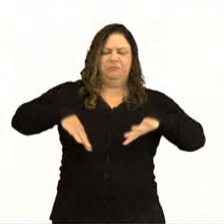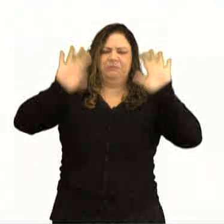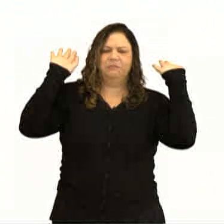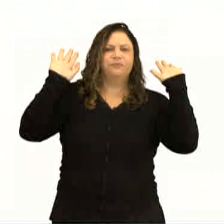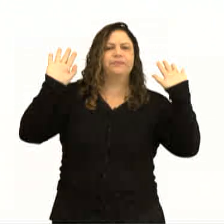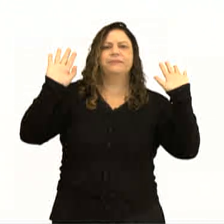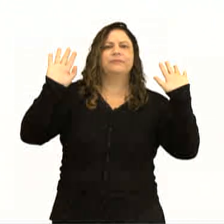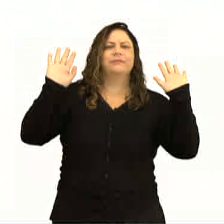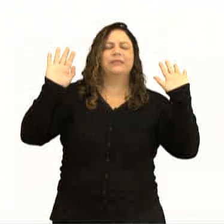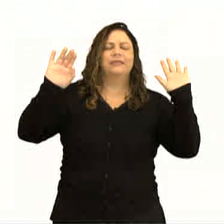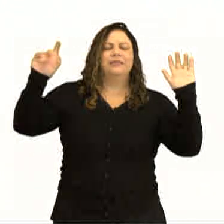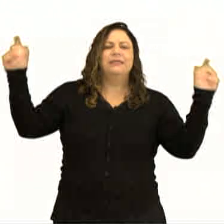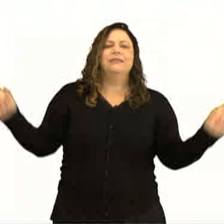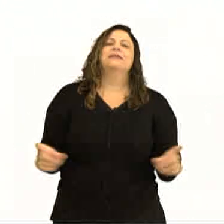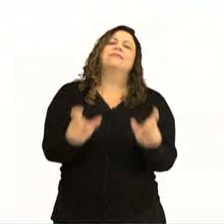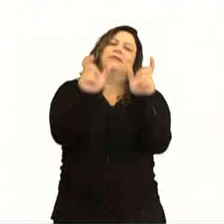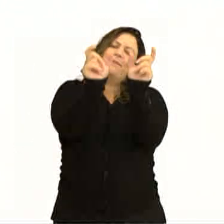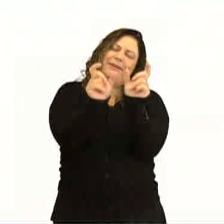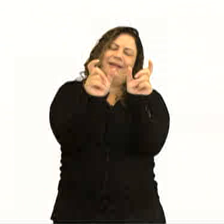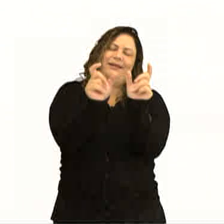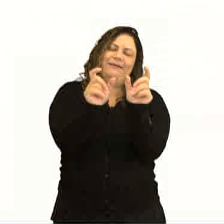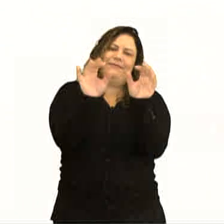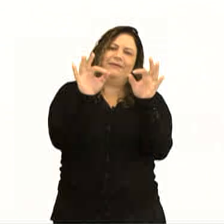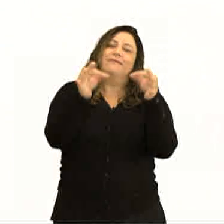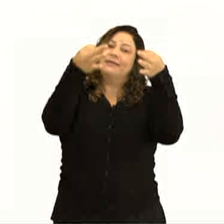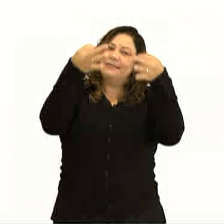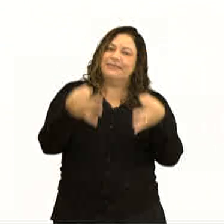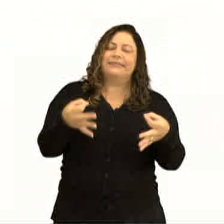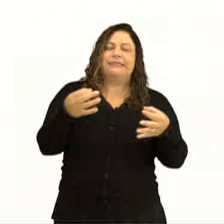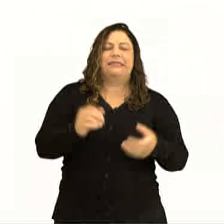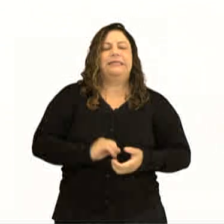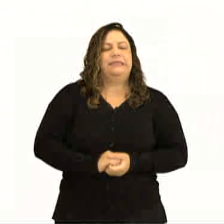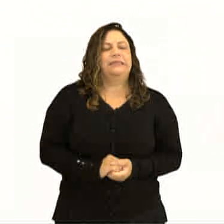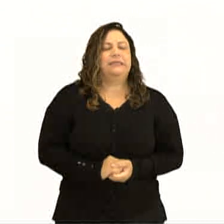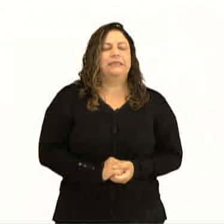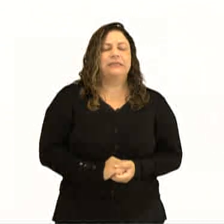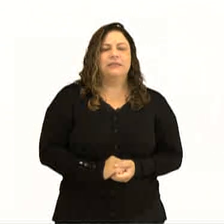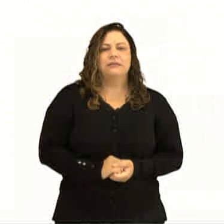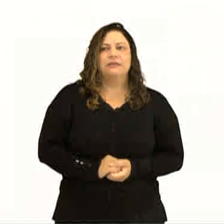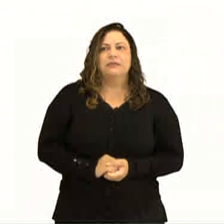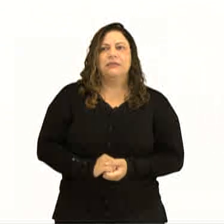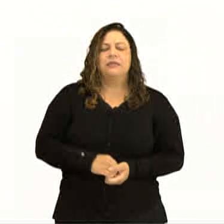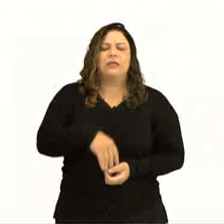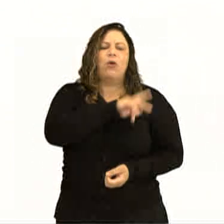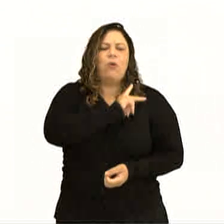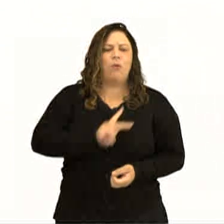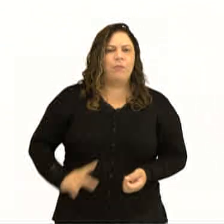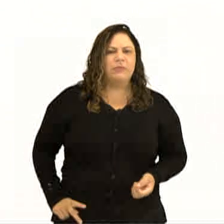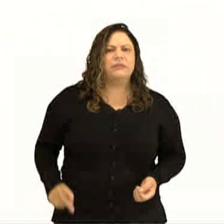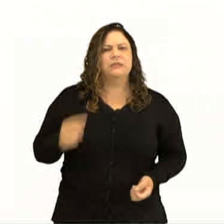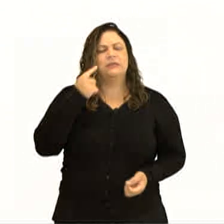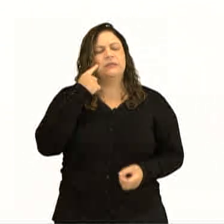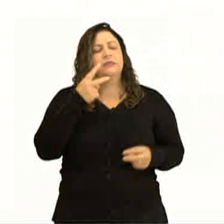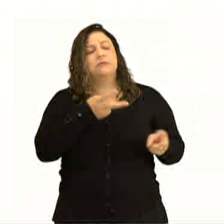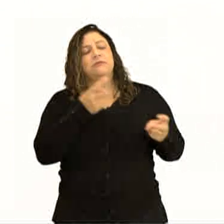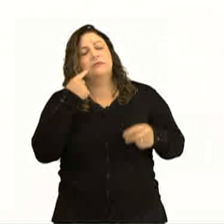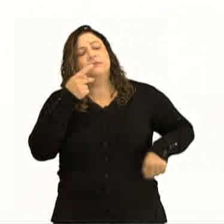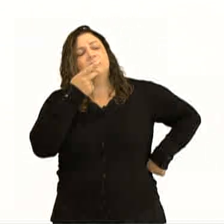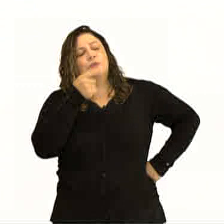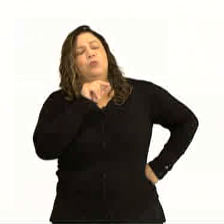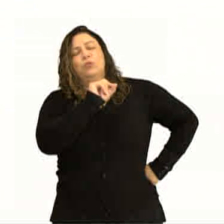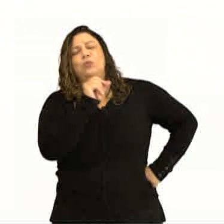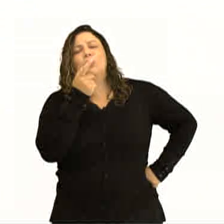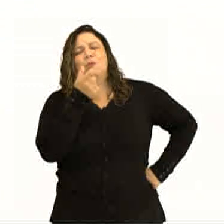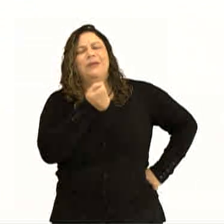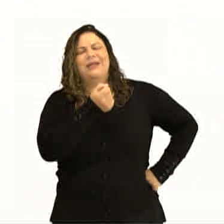que conjugado corretamente no singular. O presidente voltou a adverti-lo